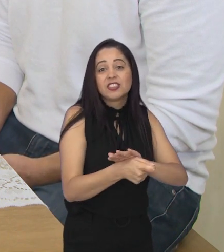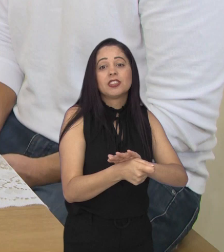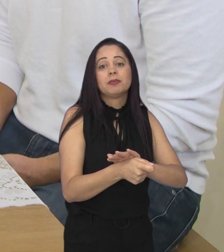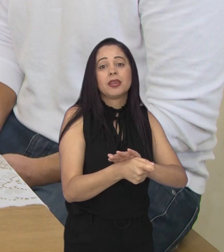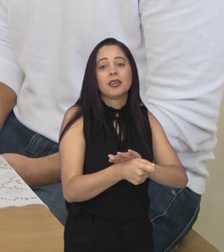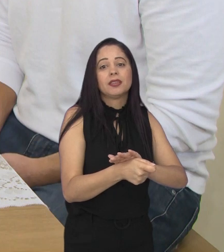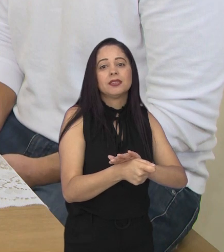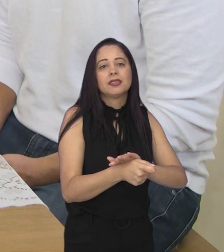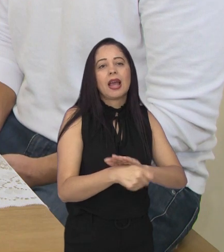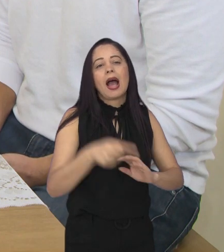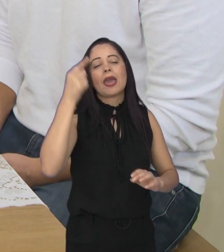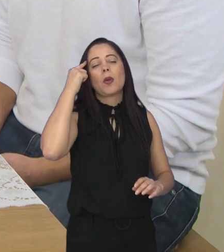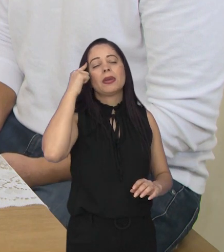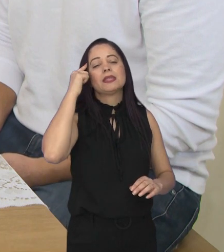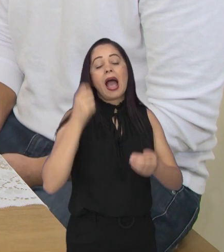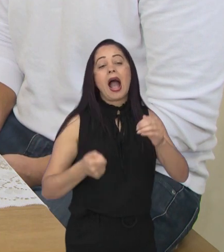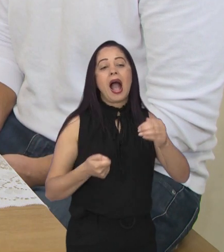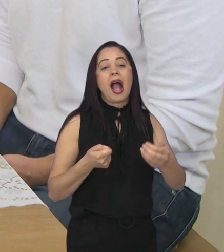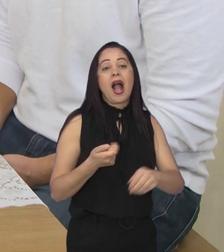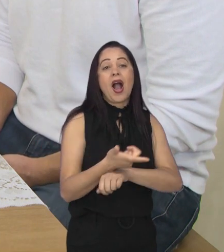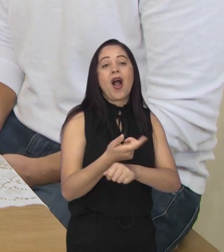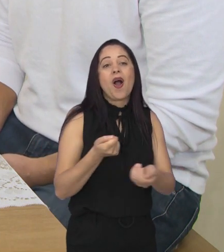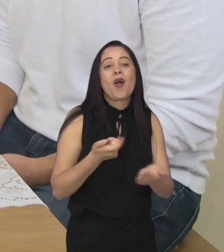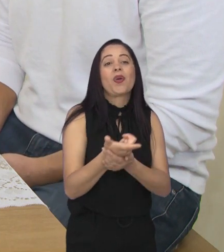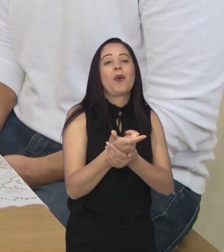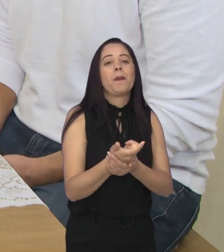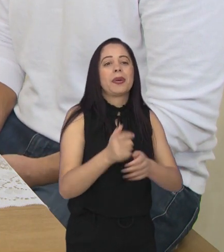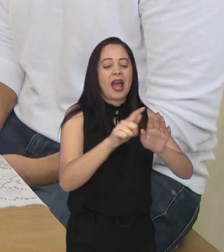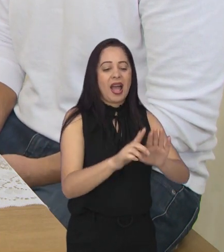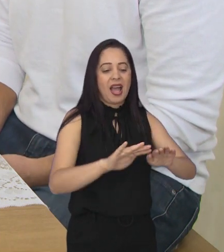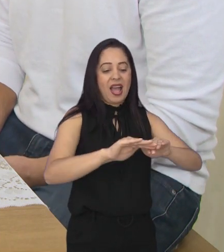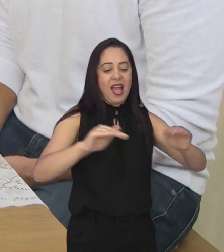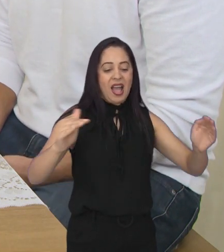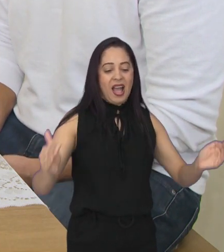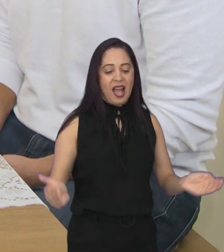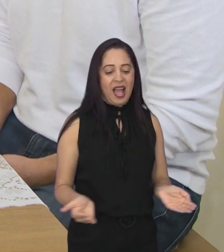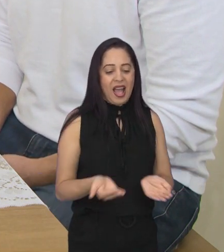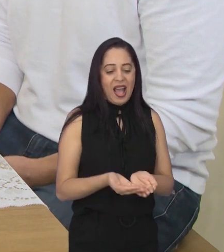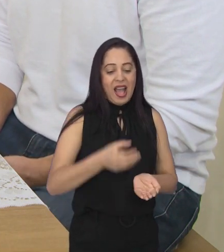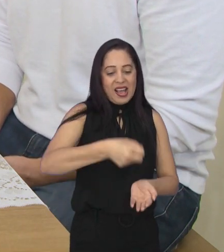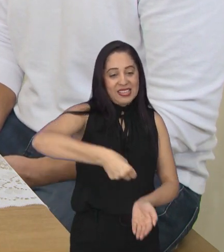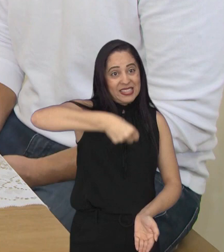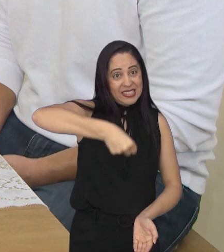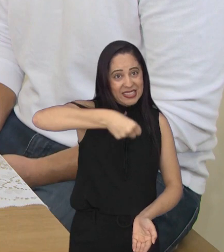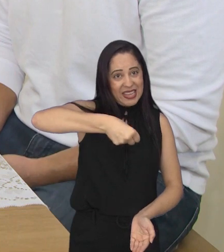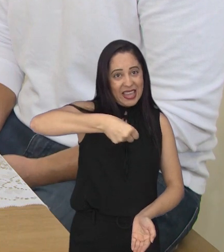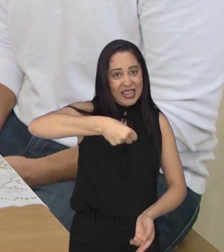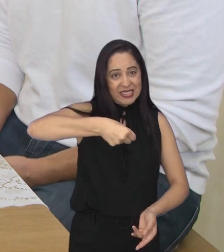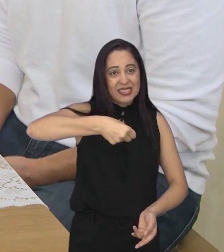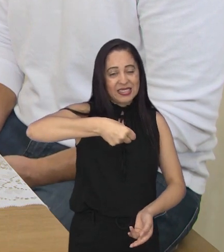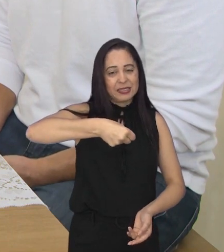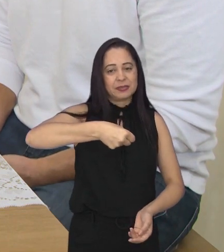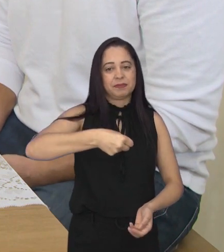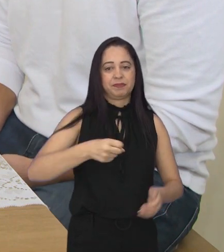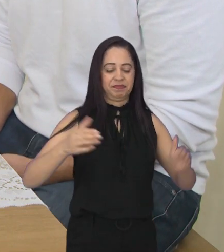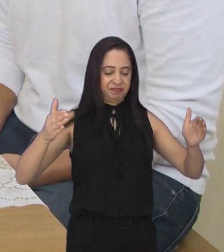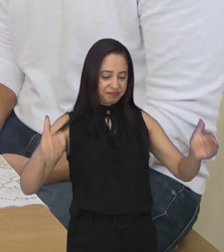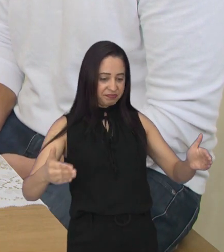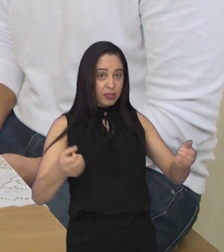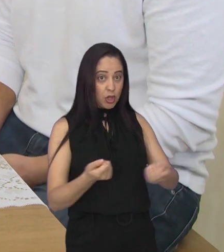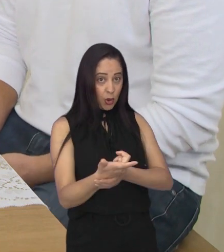gente resolveu investir? Numa cesta de piquenique. A gente tem ela até hoje. Vocês têm até hoje a cesta? A cesta de